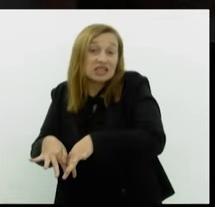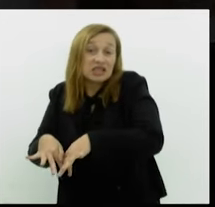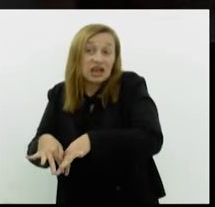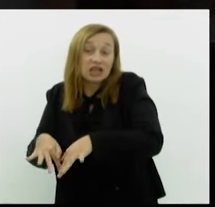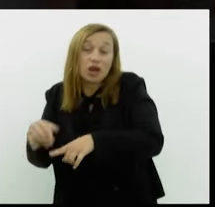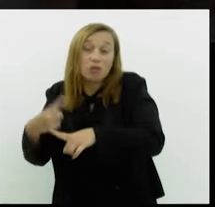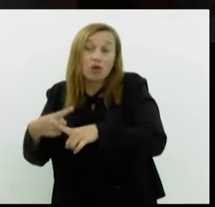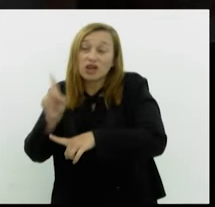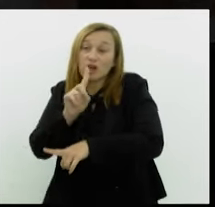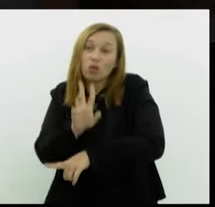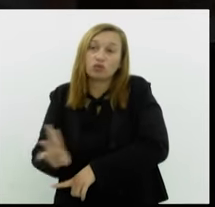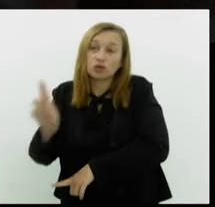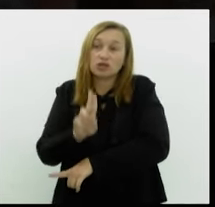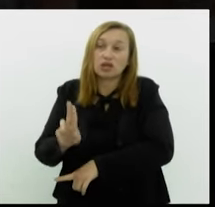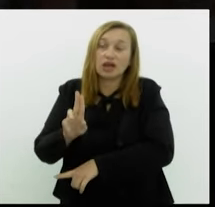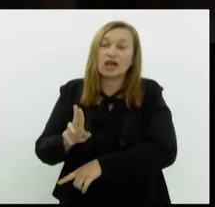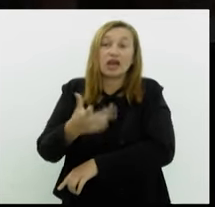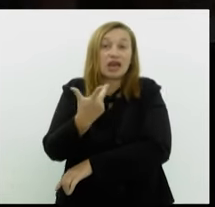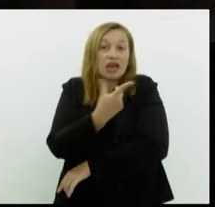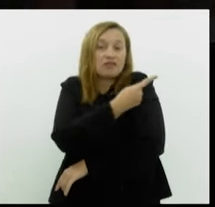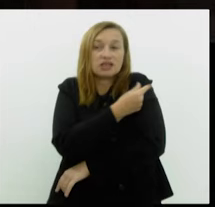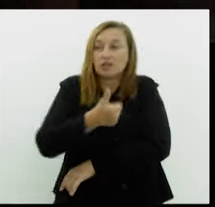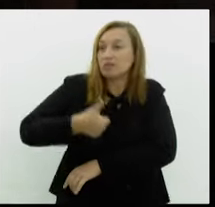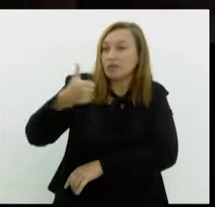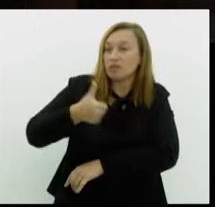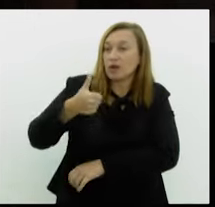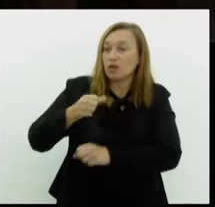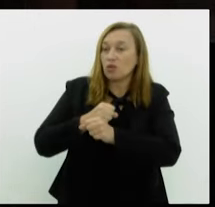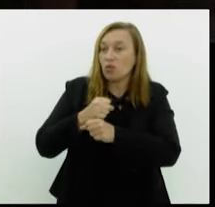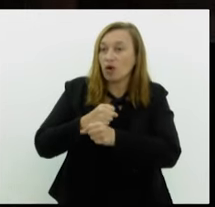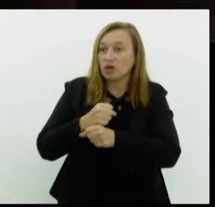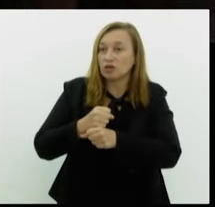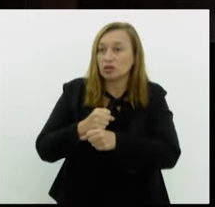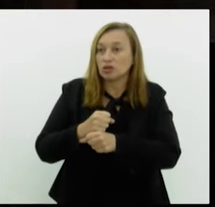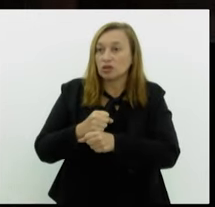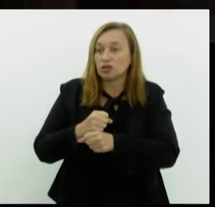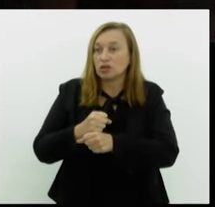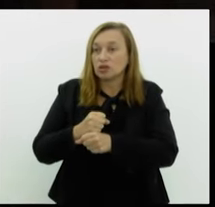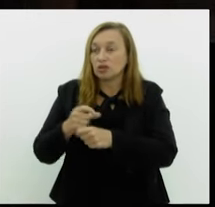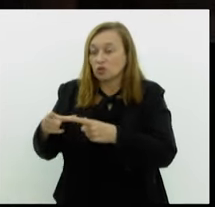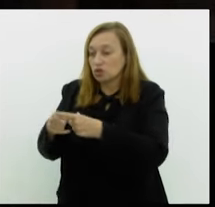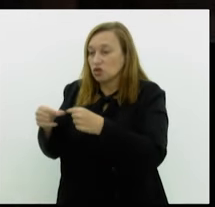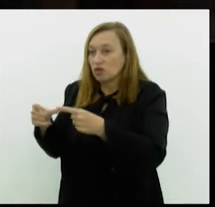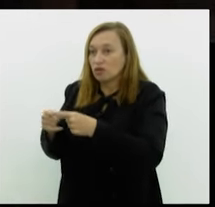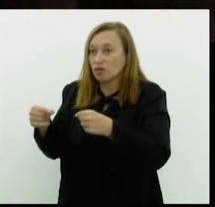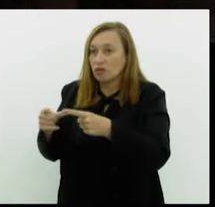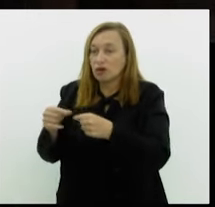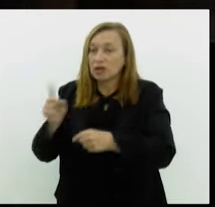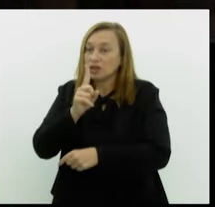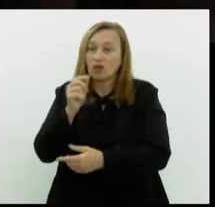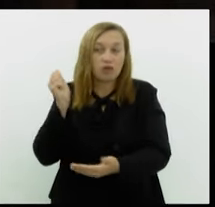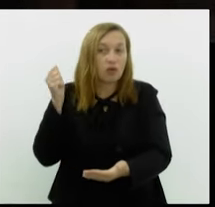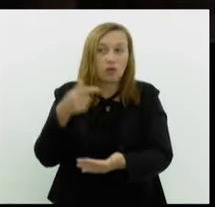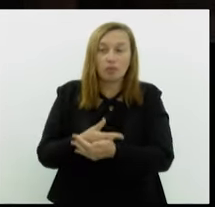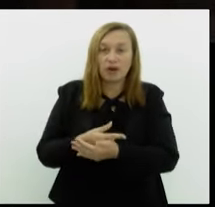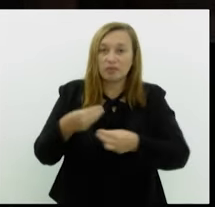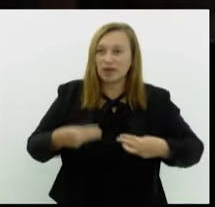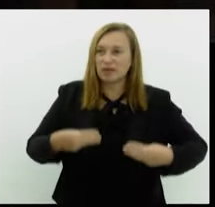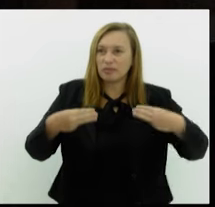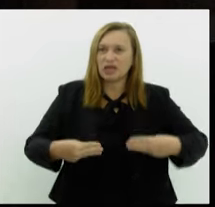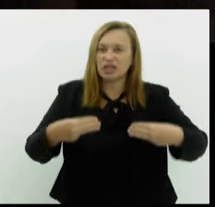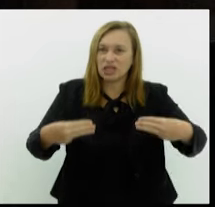sido comprada no primeiro ano do Japão não foi comprada pela Anísia Trindade, ministra